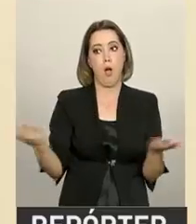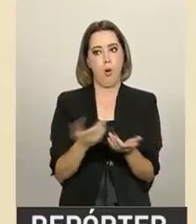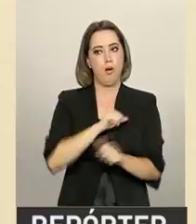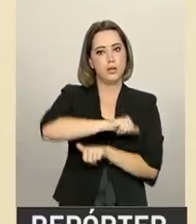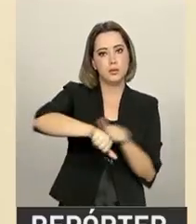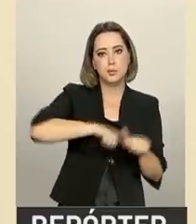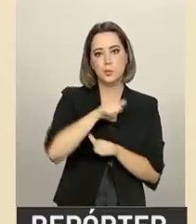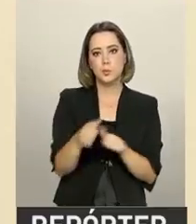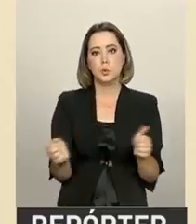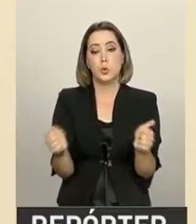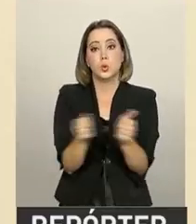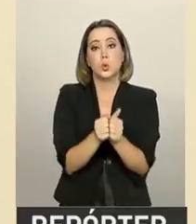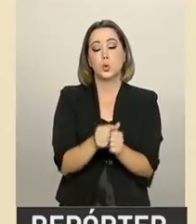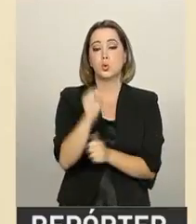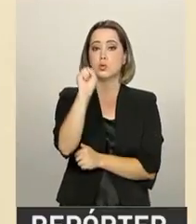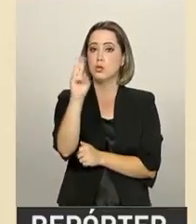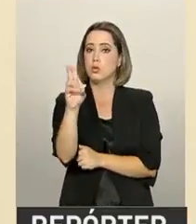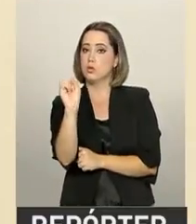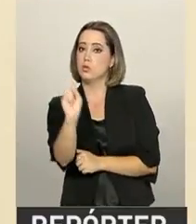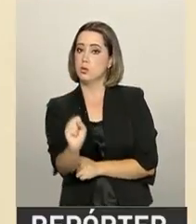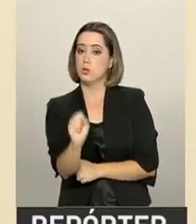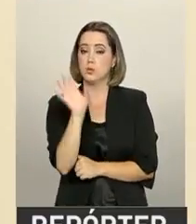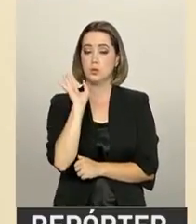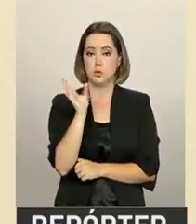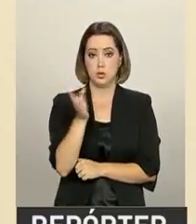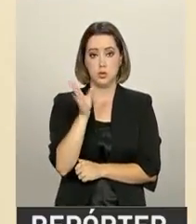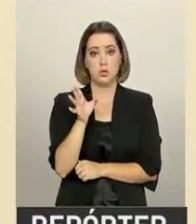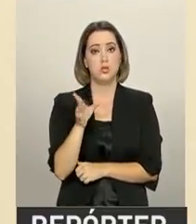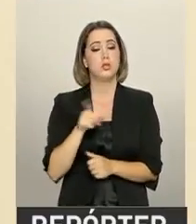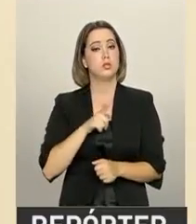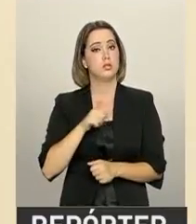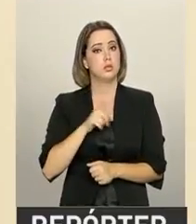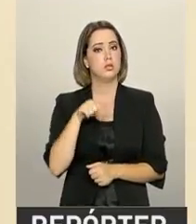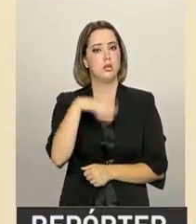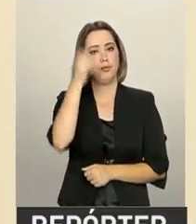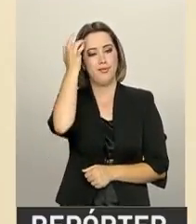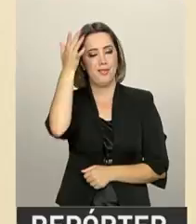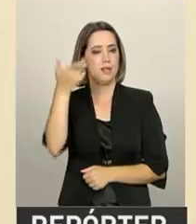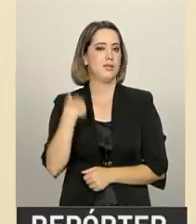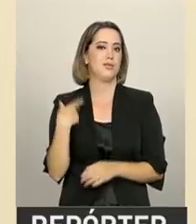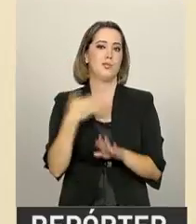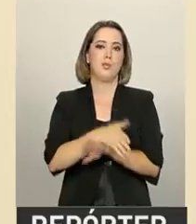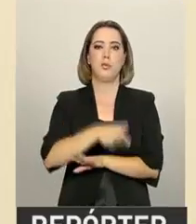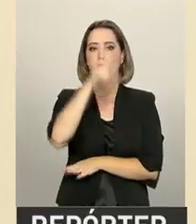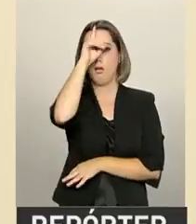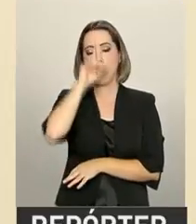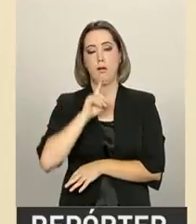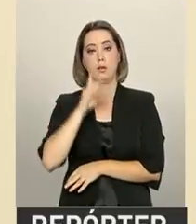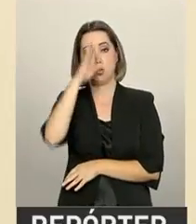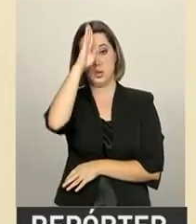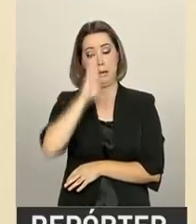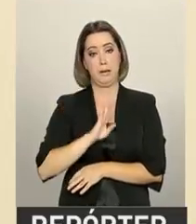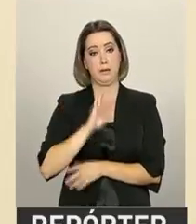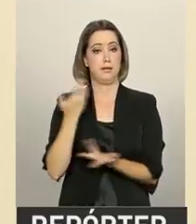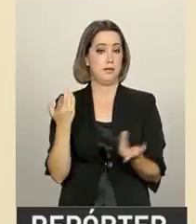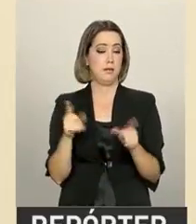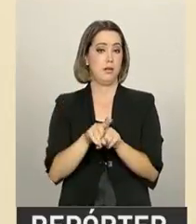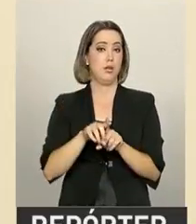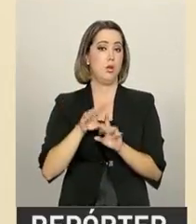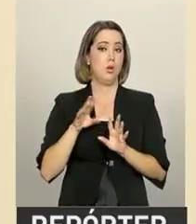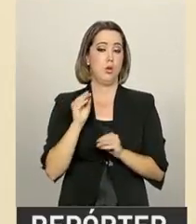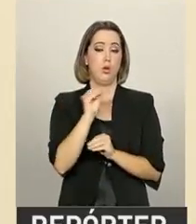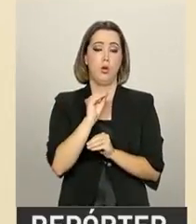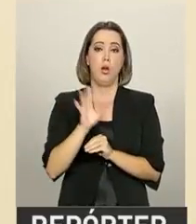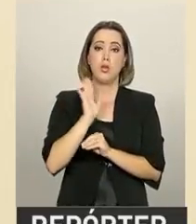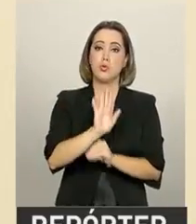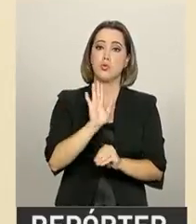ministério da saúde aos protocolos que já existem Isso facilita bastante o acesso e claro beneficia o paciente como um todo no sentido